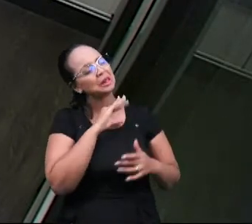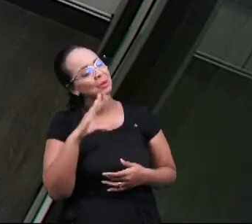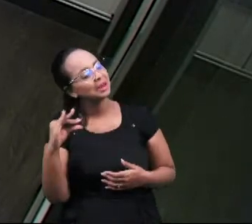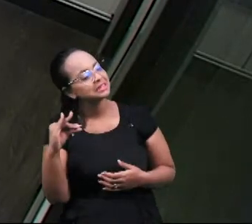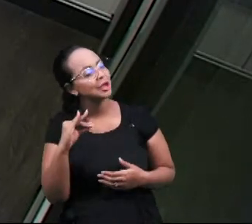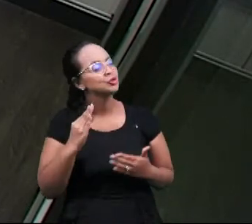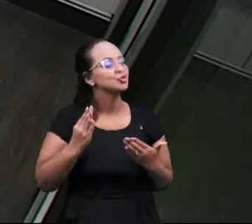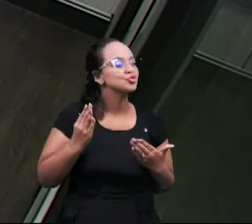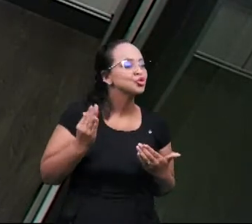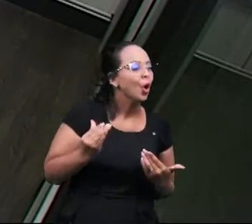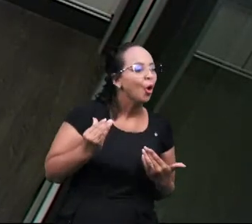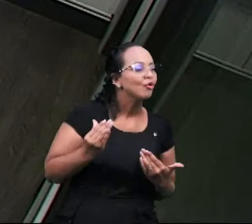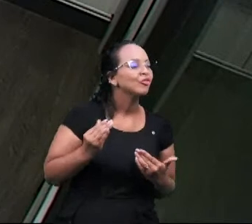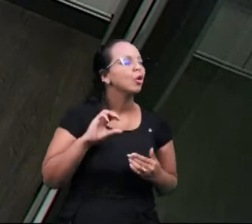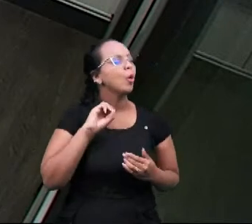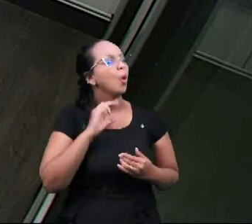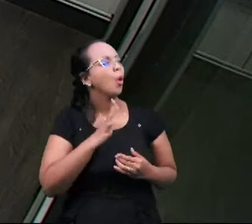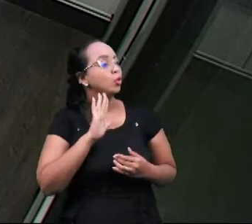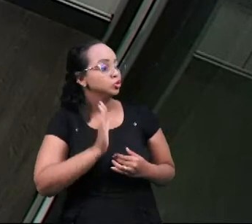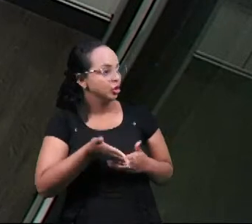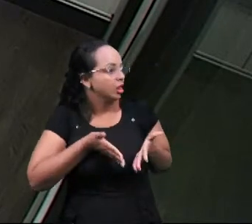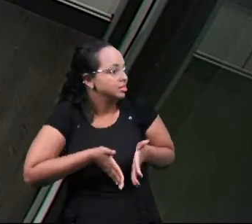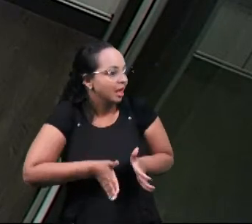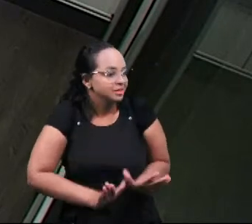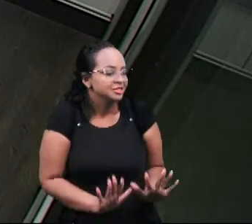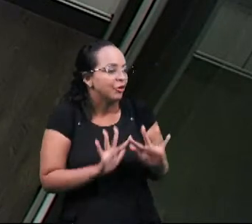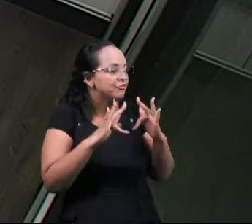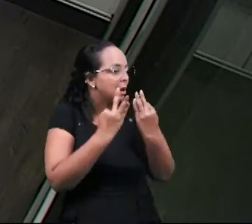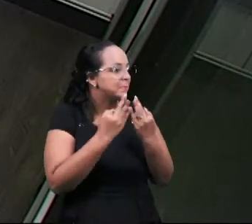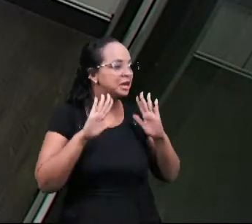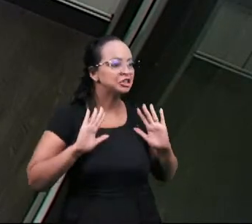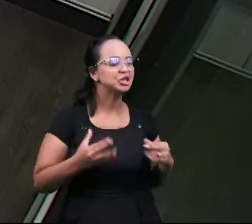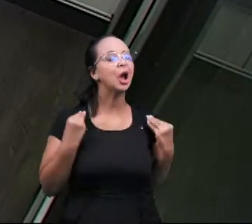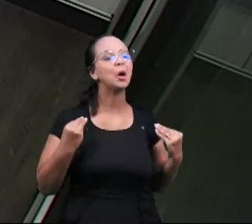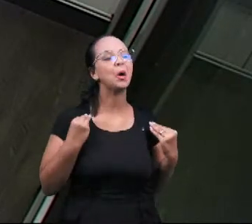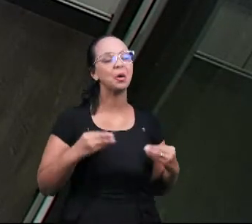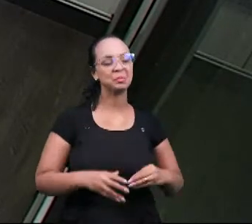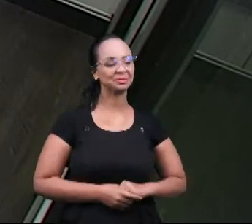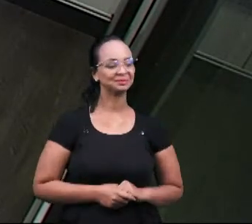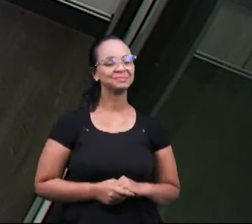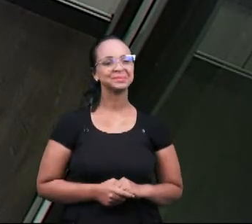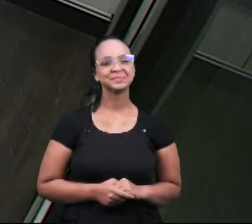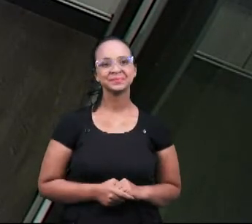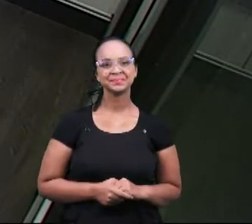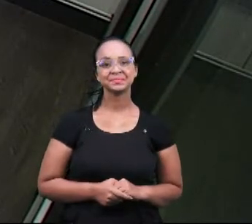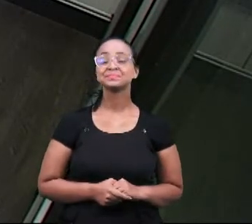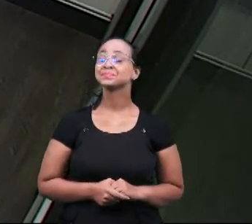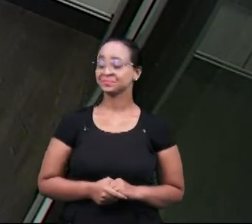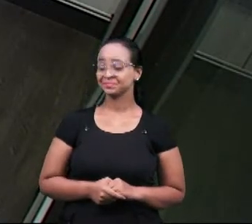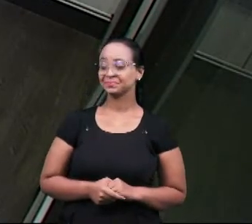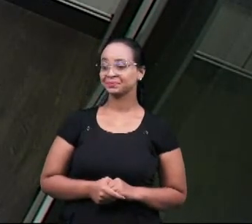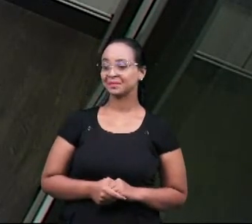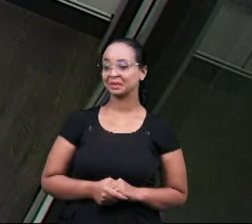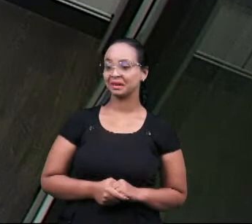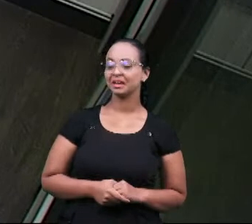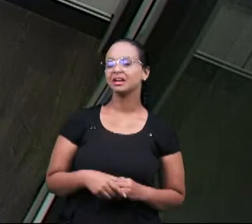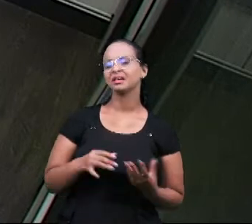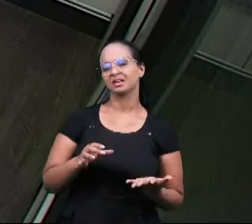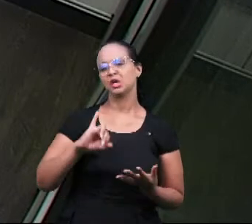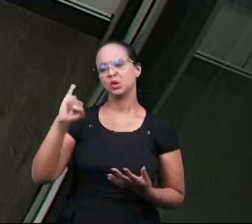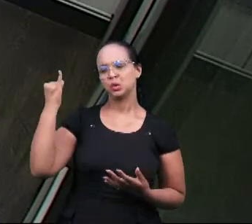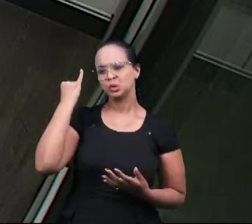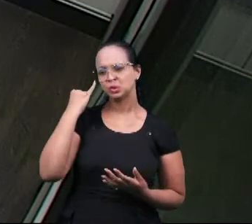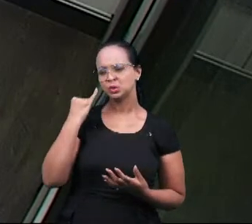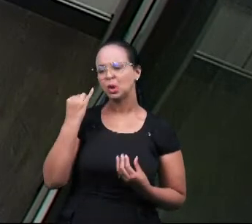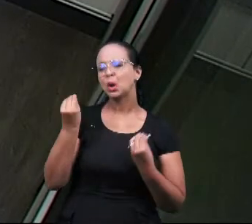era um jovem, ou já nasceu ali no lar evangélico? Como é que foi esse encontro com o Senhor Jesus? Jorge, falar da nossa experiência de